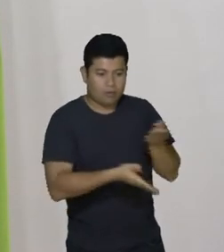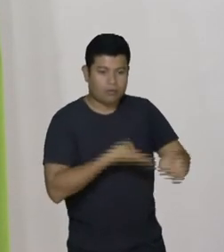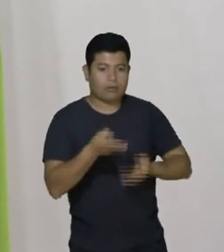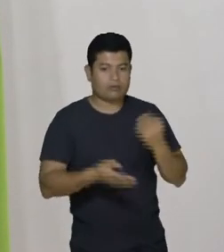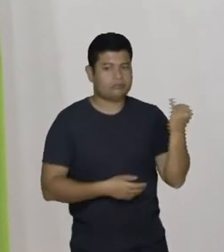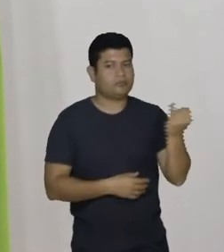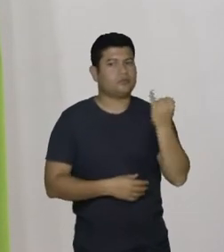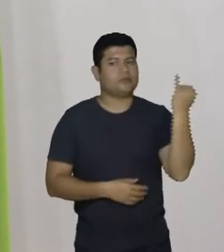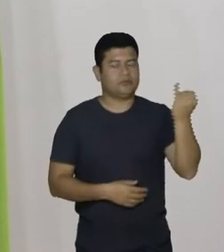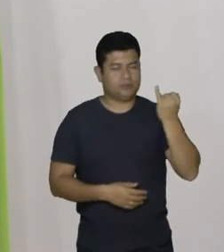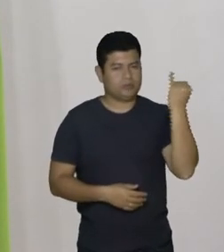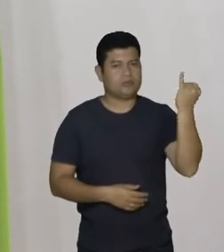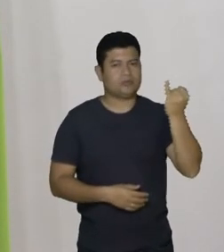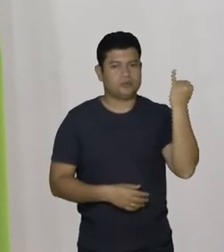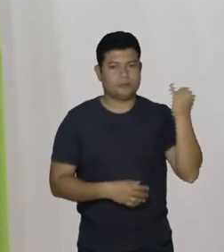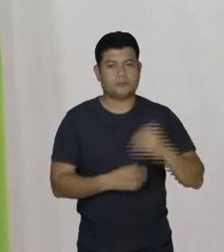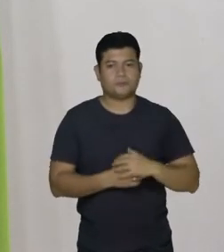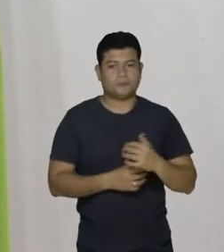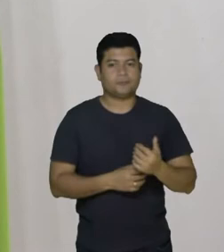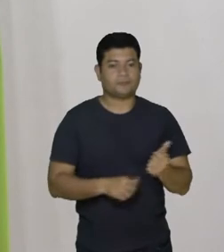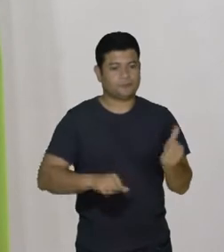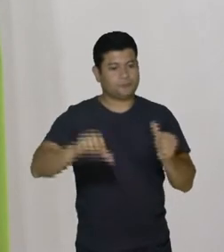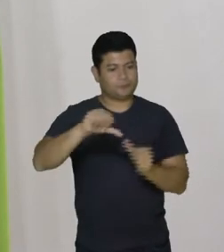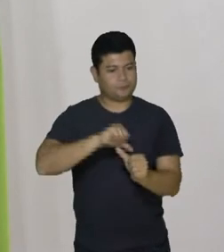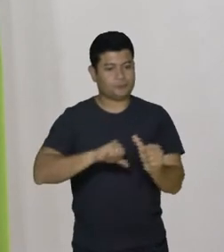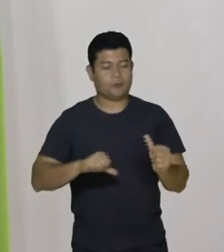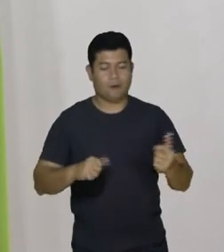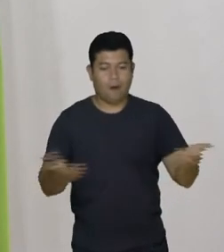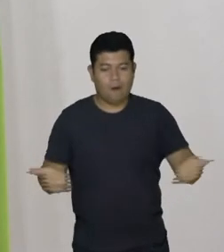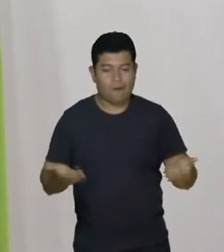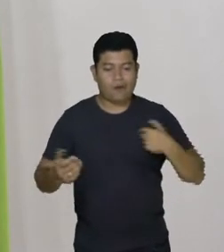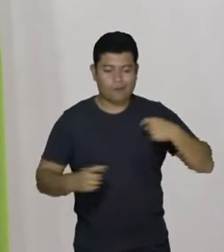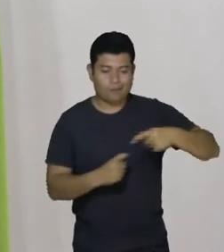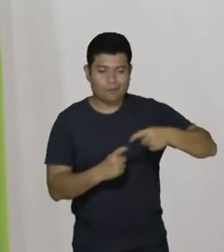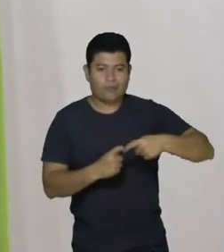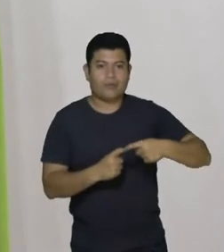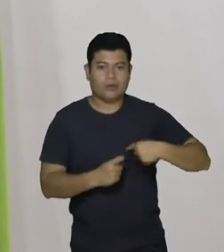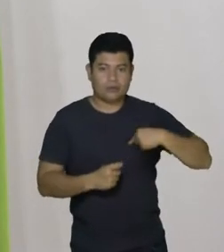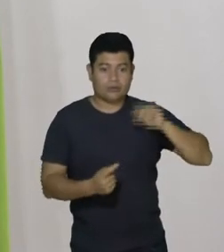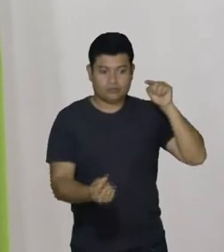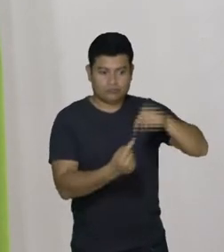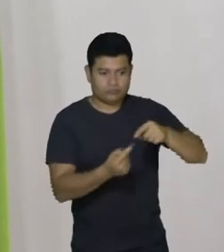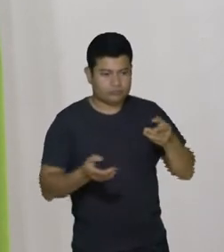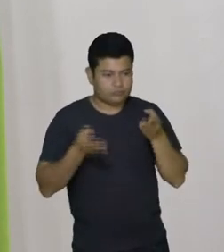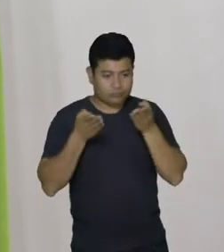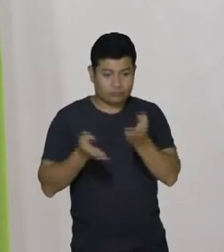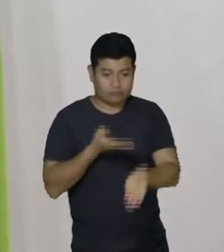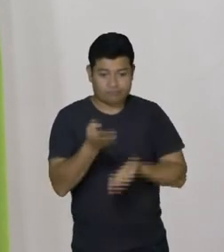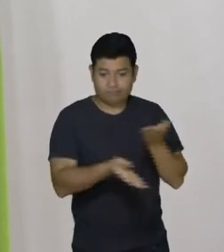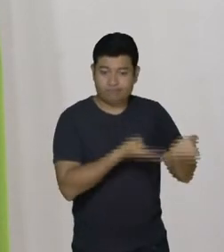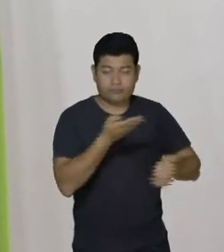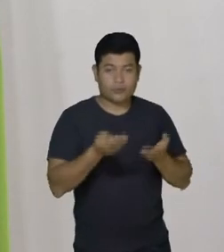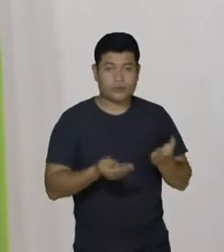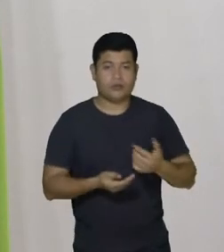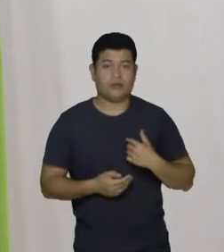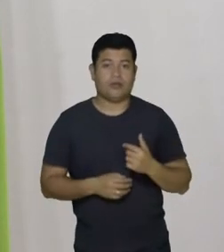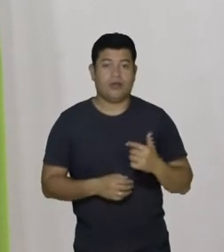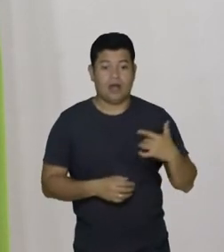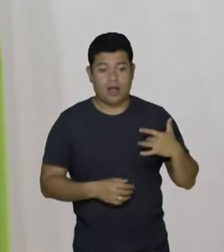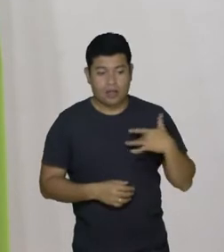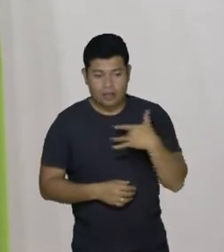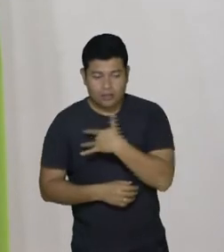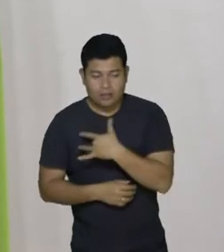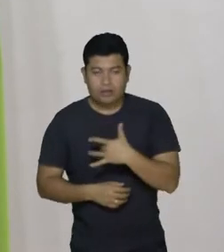né? Então, que Deus nos proteja nessa missão grande de levar saúde